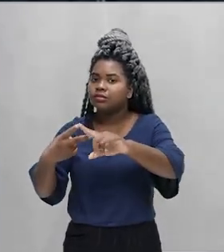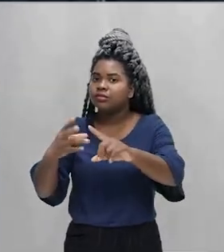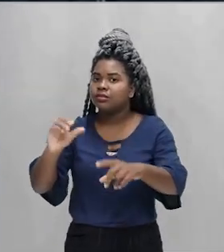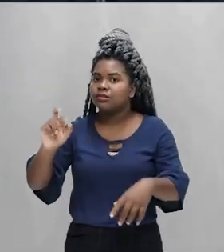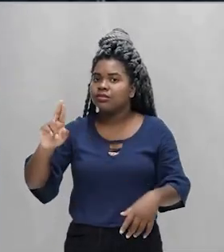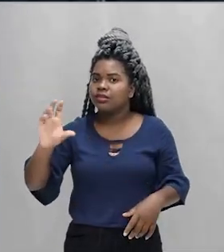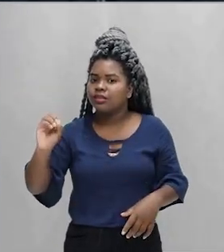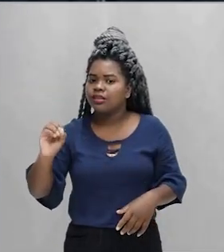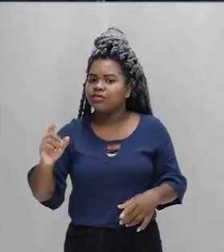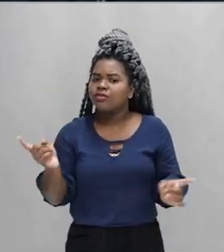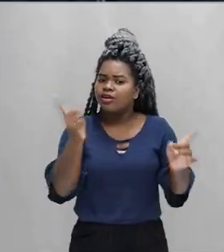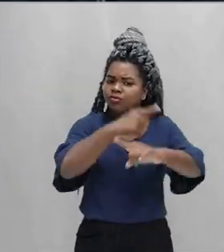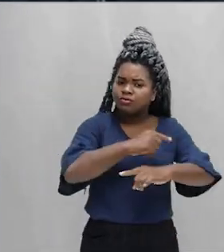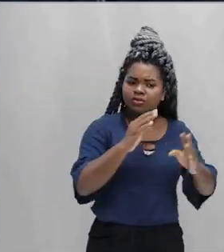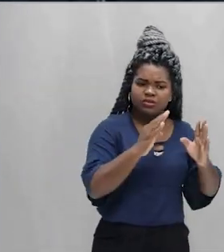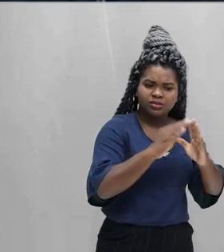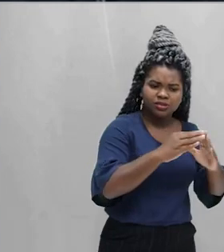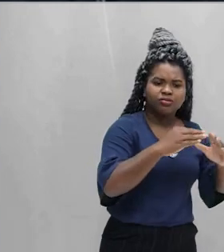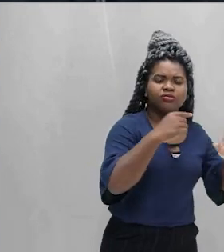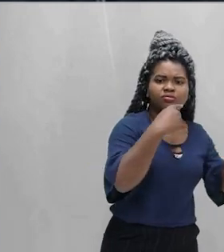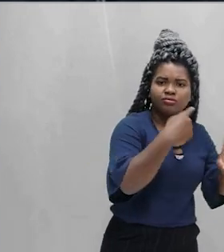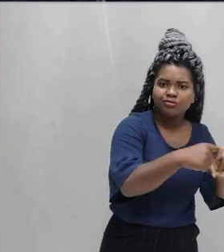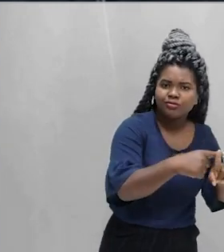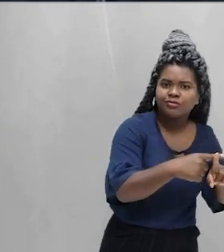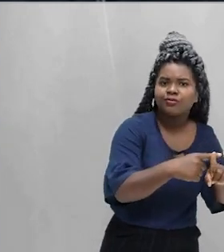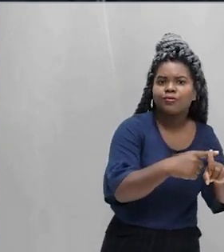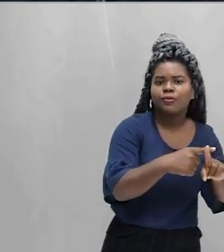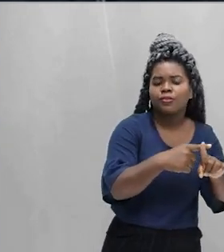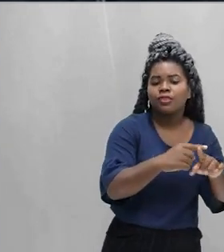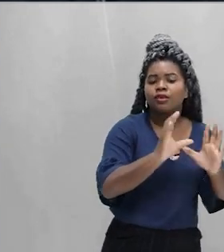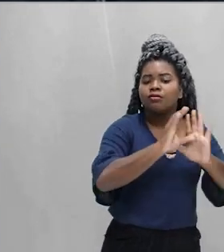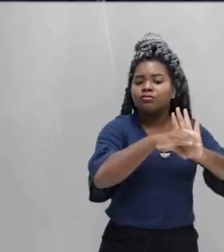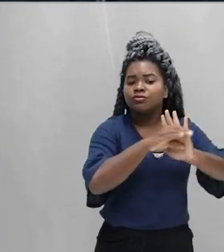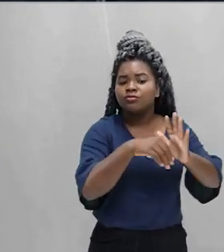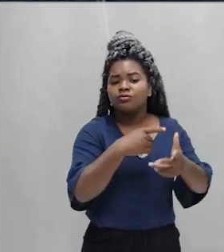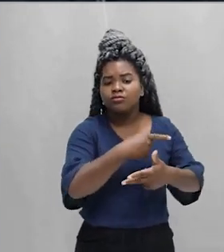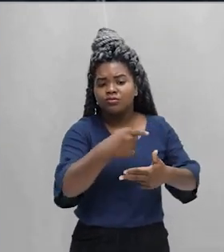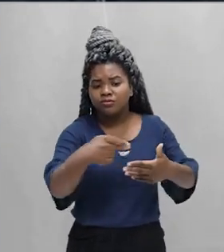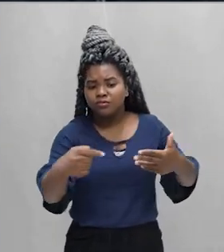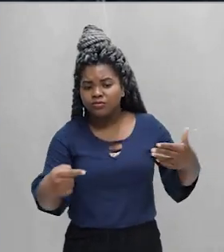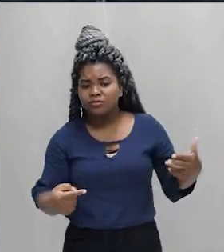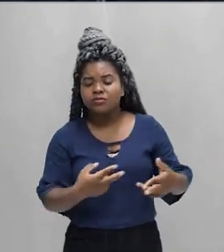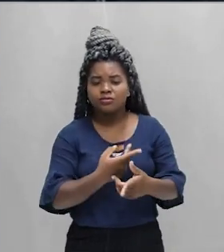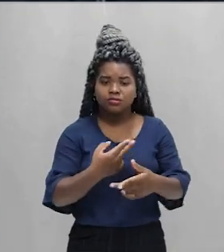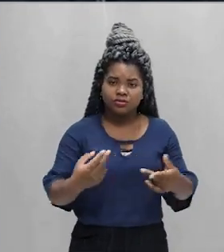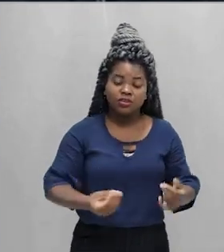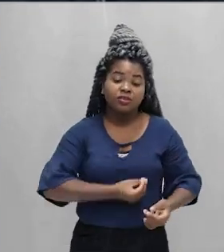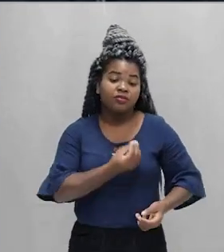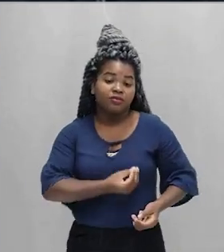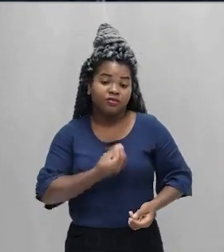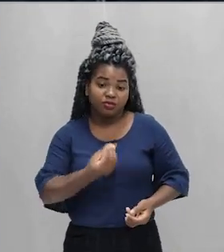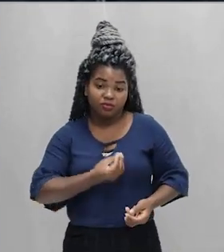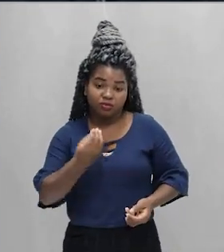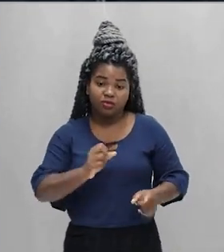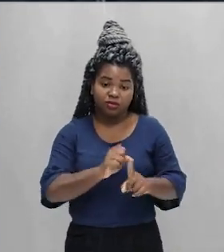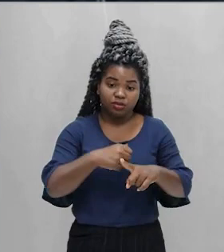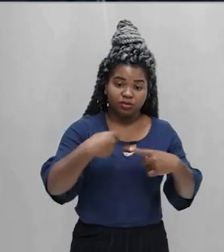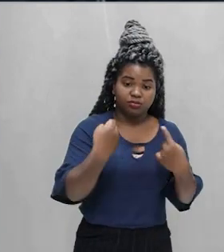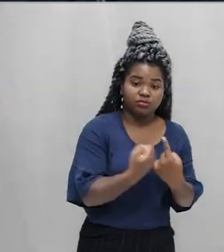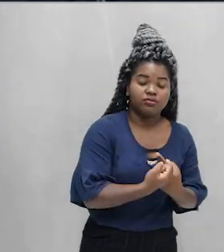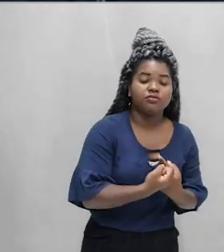casamento como imposição da igreja, todos esses conceitos até então vividos na sociedade passam a